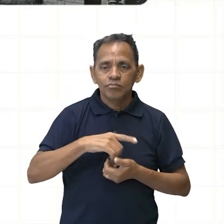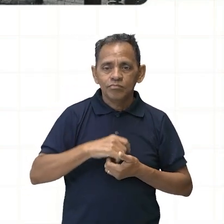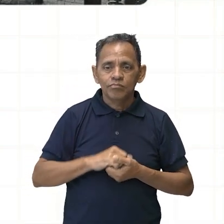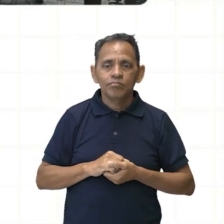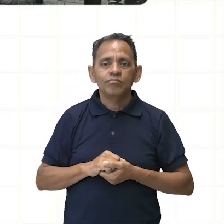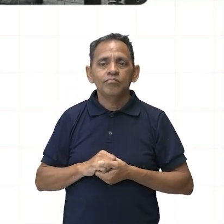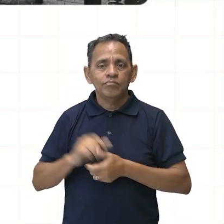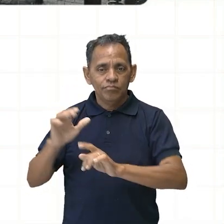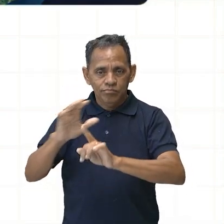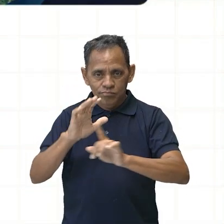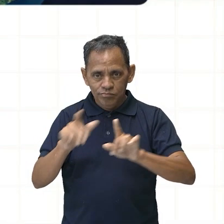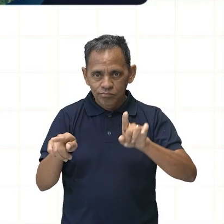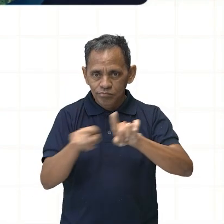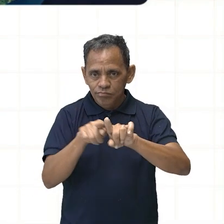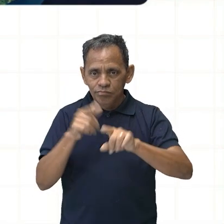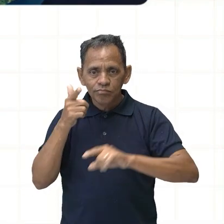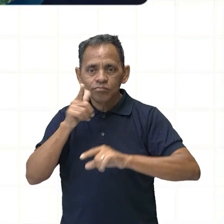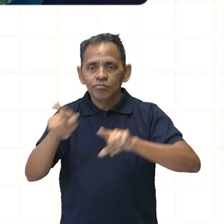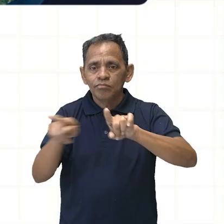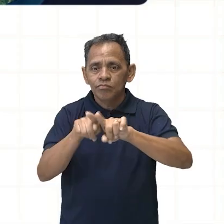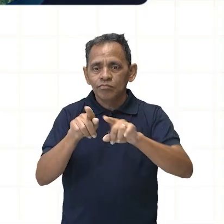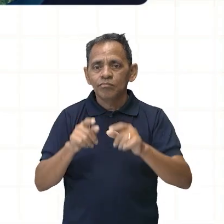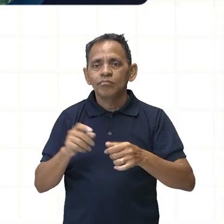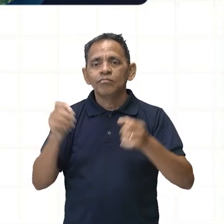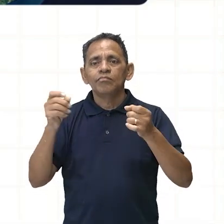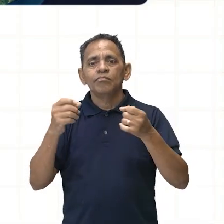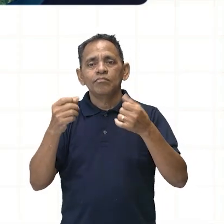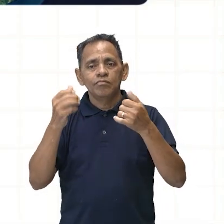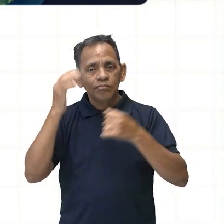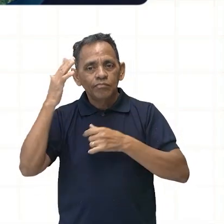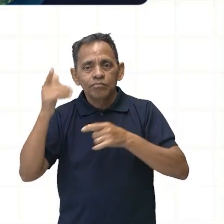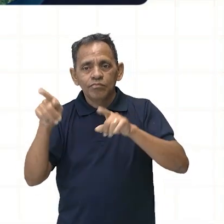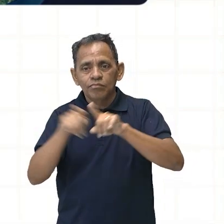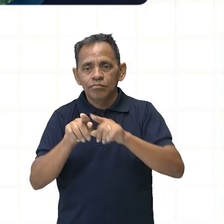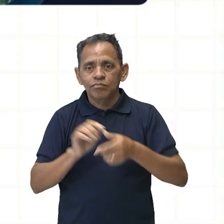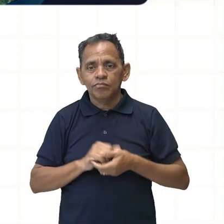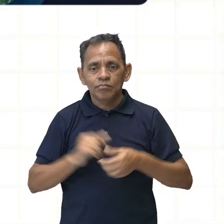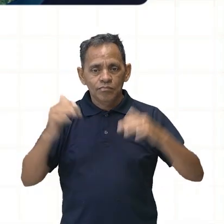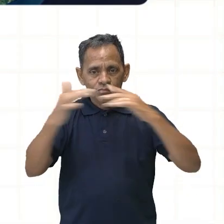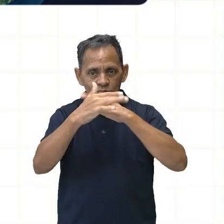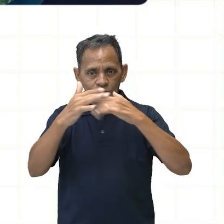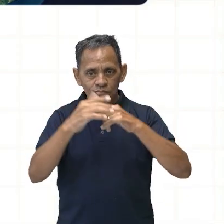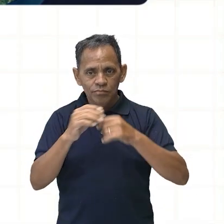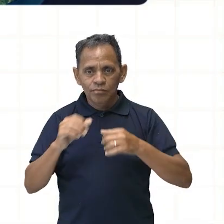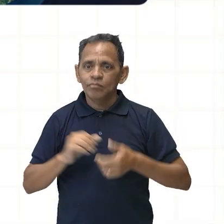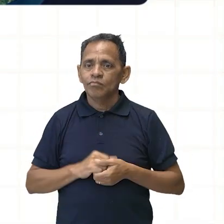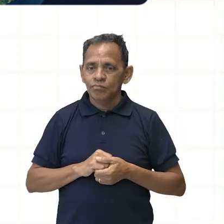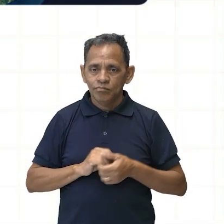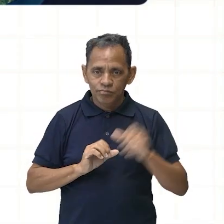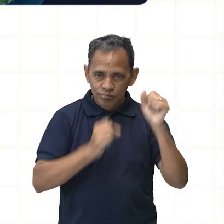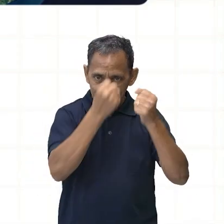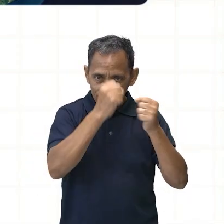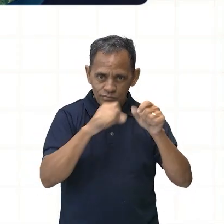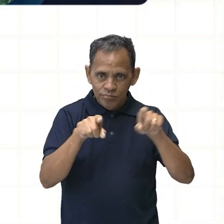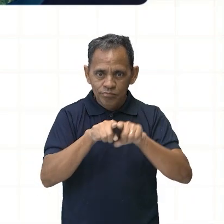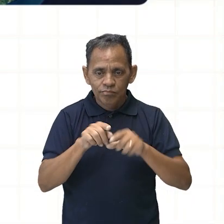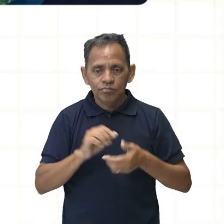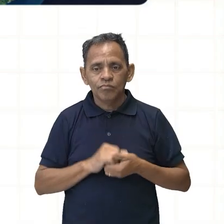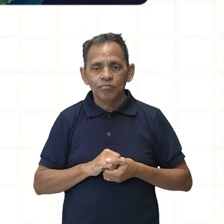geral. Industrialização e urbanização, elas andam juntos, né? Então, conforme o mundo foi